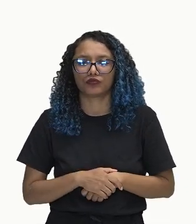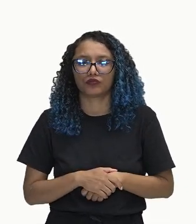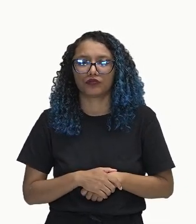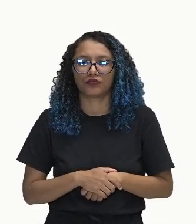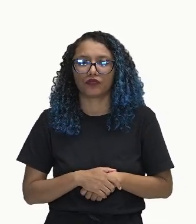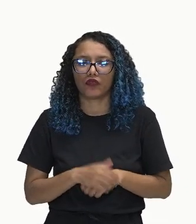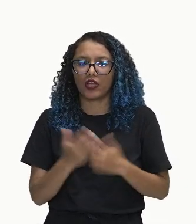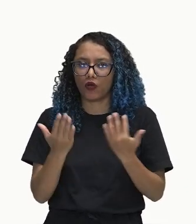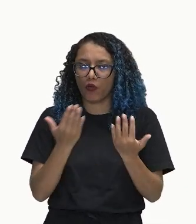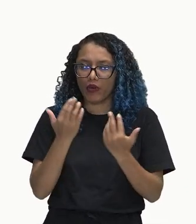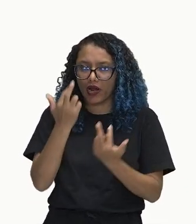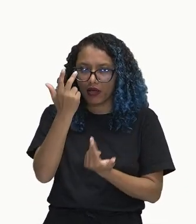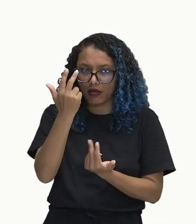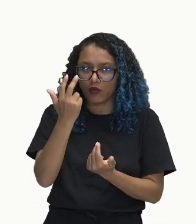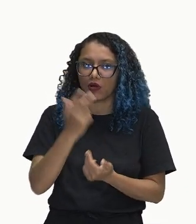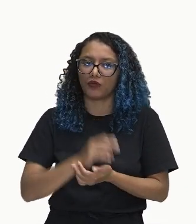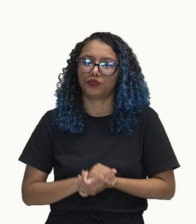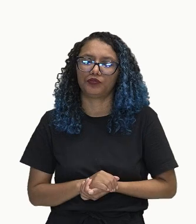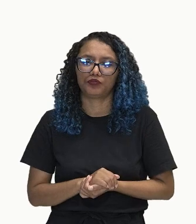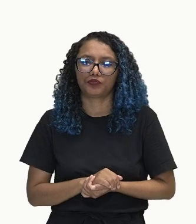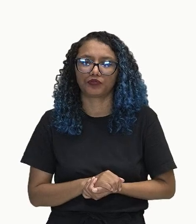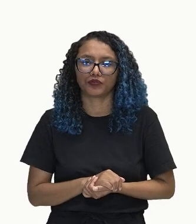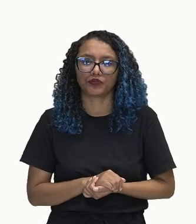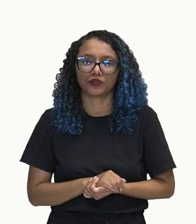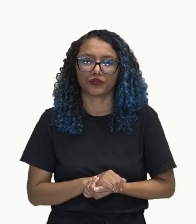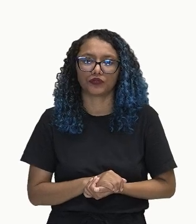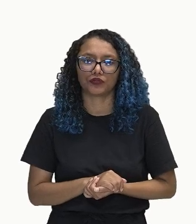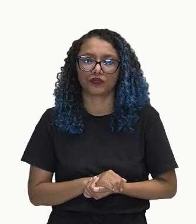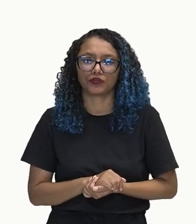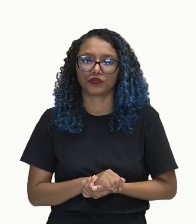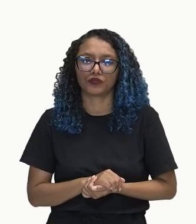Vamos lá, então, olha só. Uma função